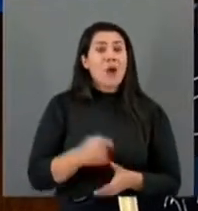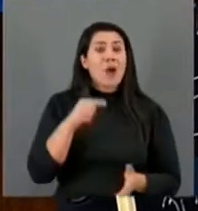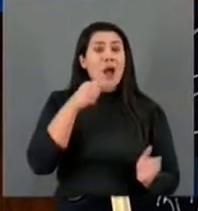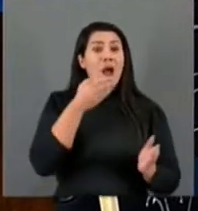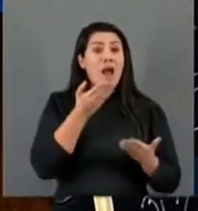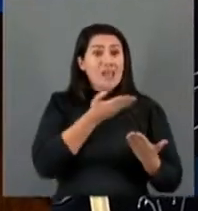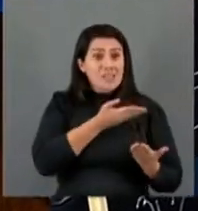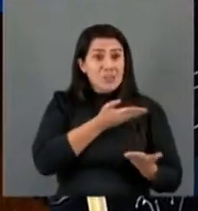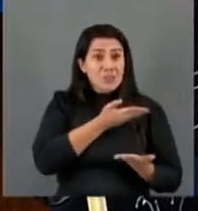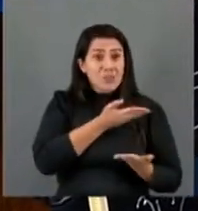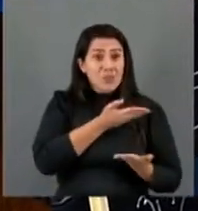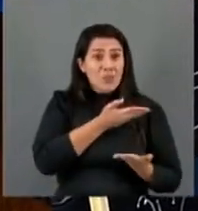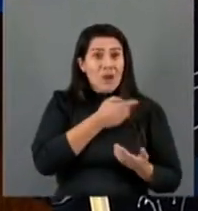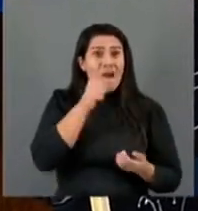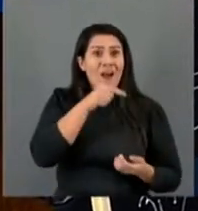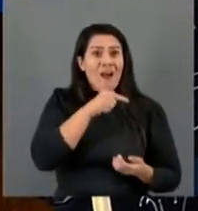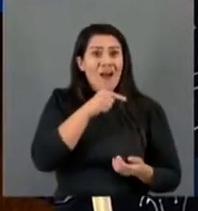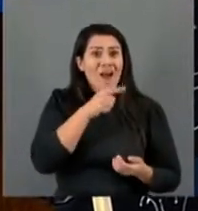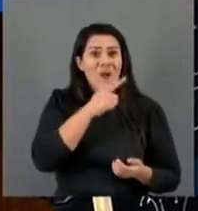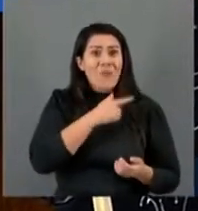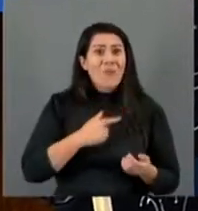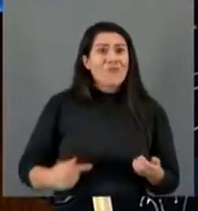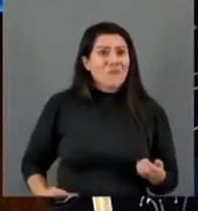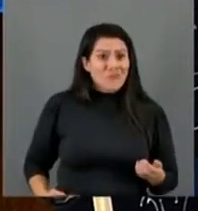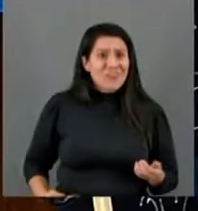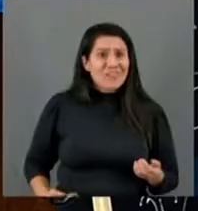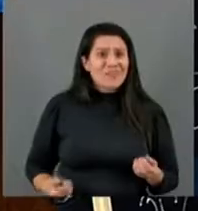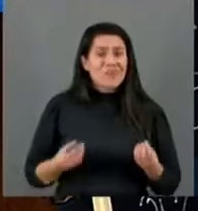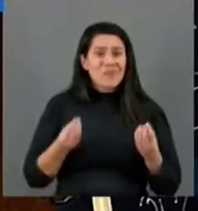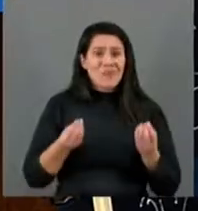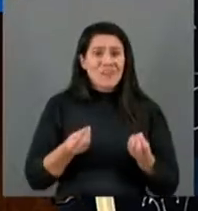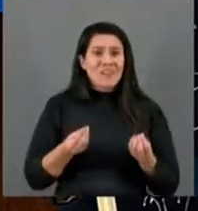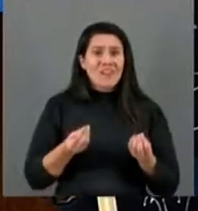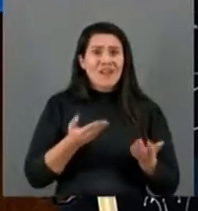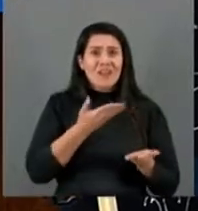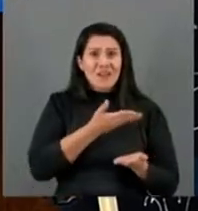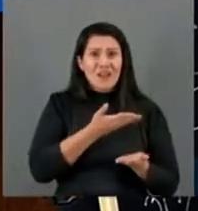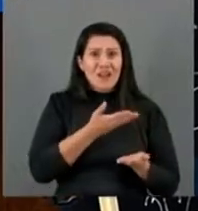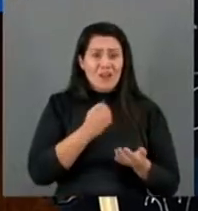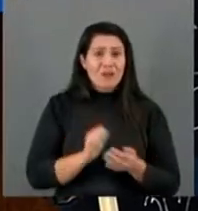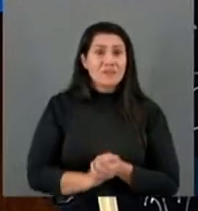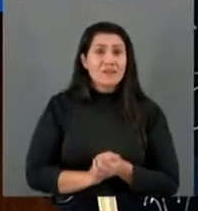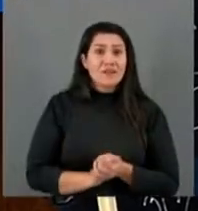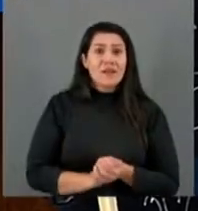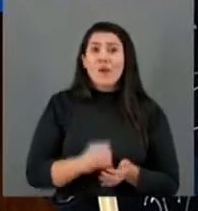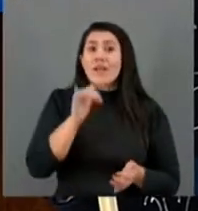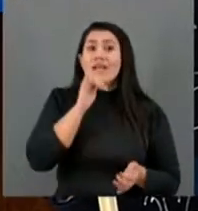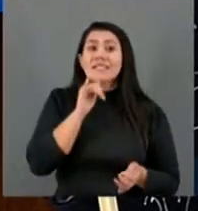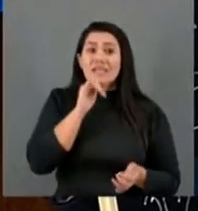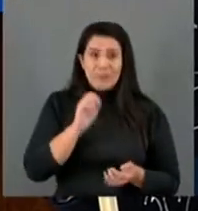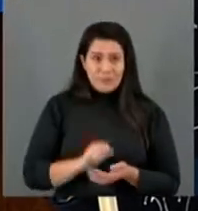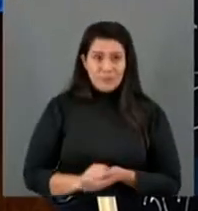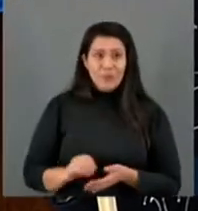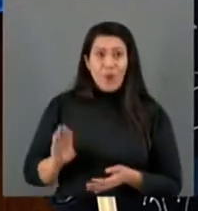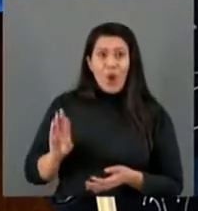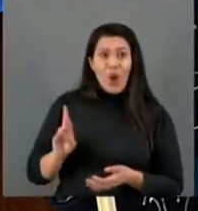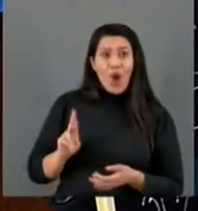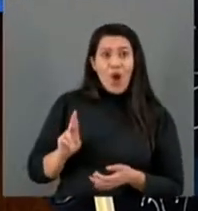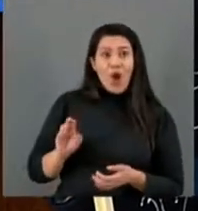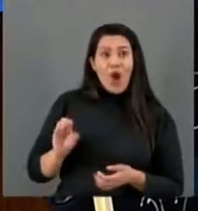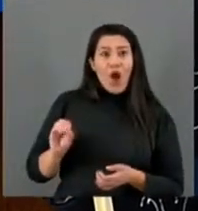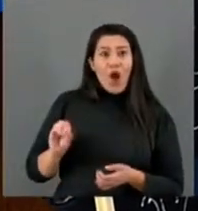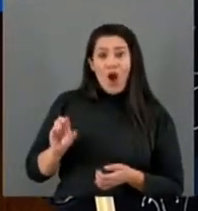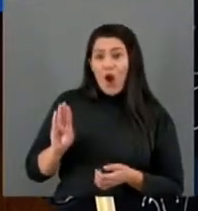fazendo o papel de Robin Hood às inversas. O Robin Hood tirava dos ricos para distribuir entre os pobres.